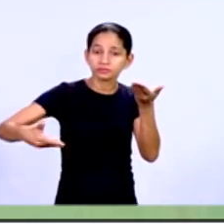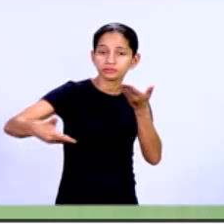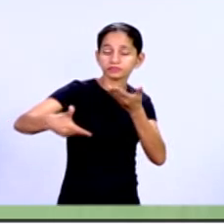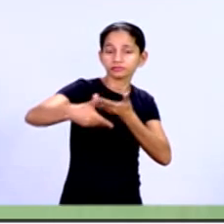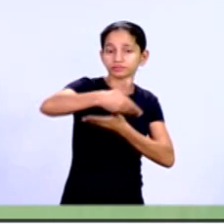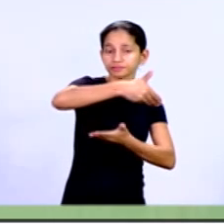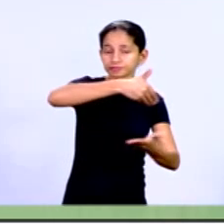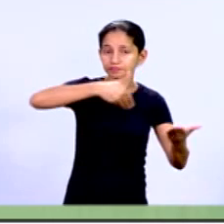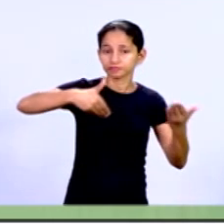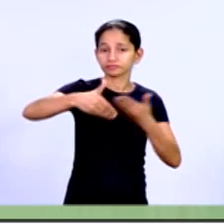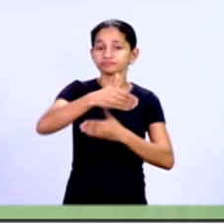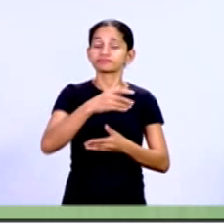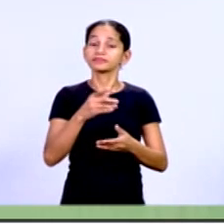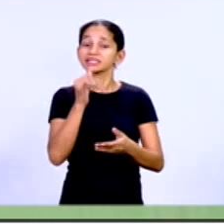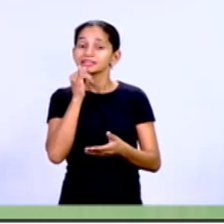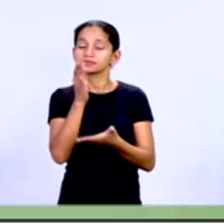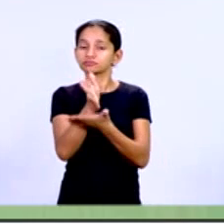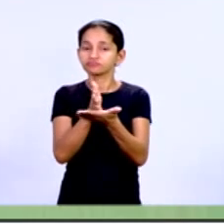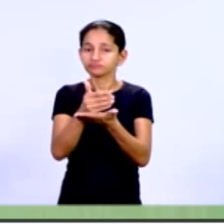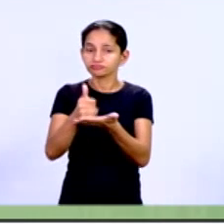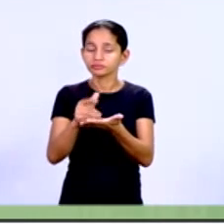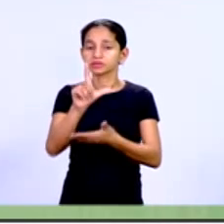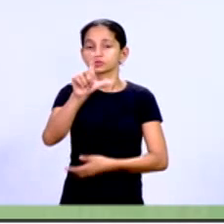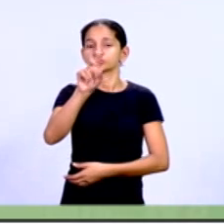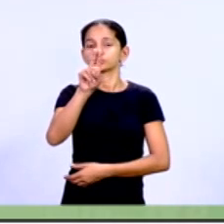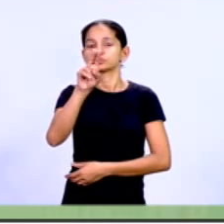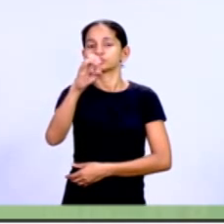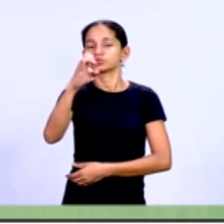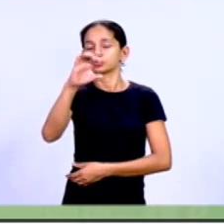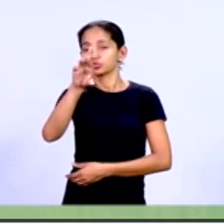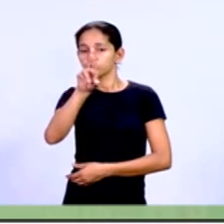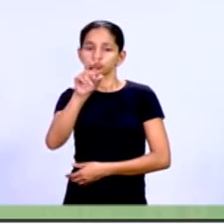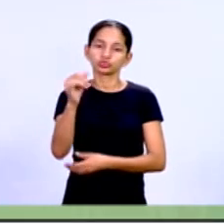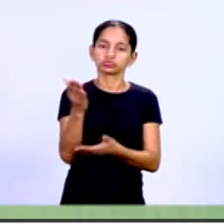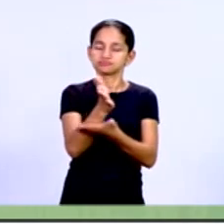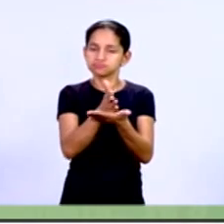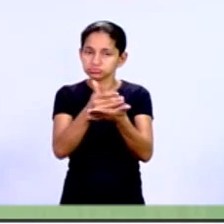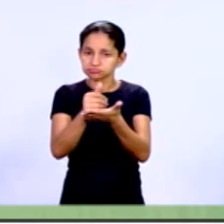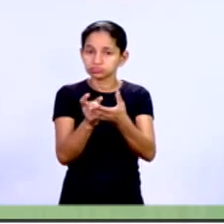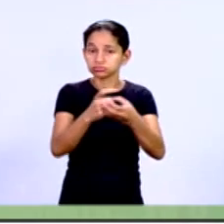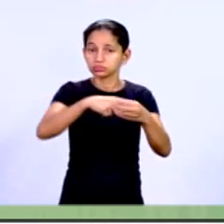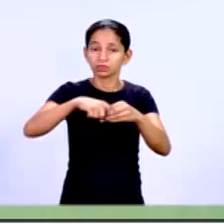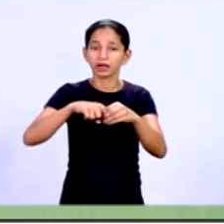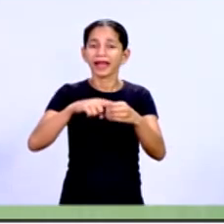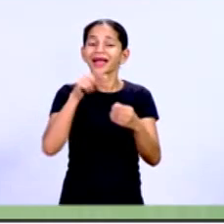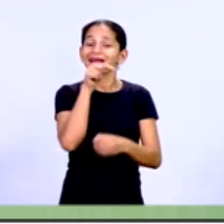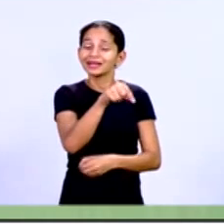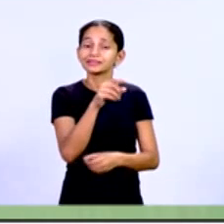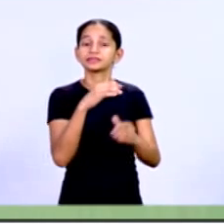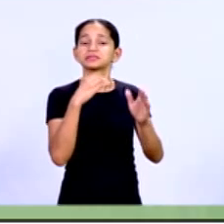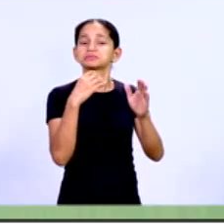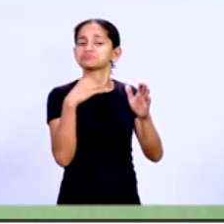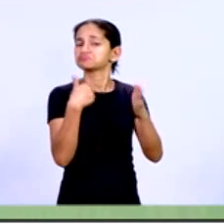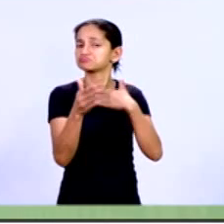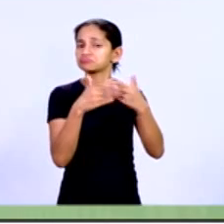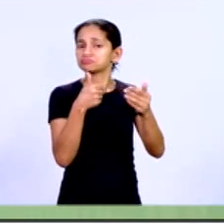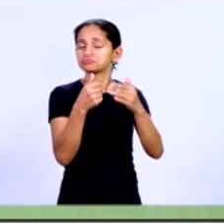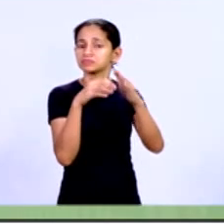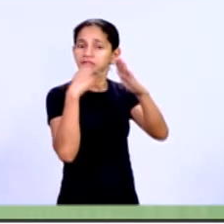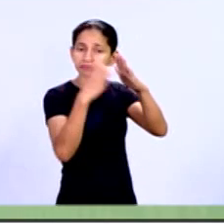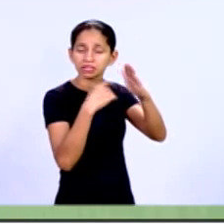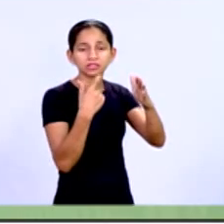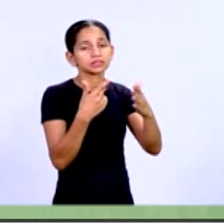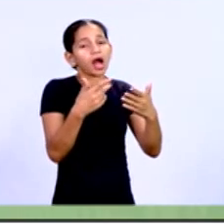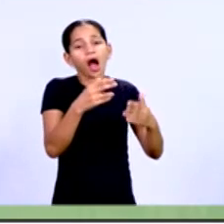a participação nos lucros ou prejuízo das empresas. As pessoas ou entes que adquirem esses